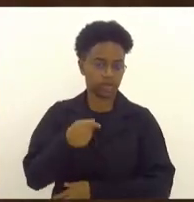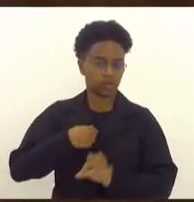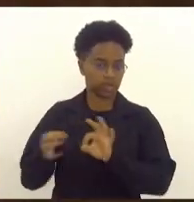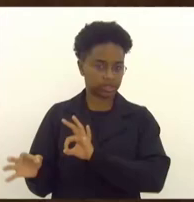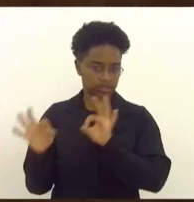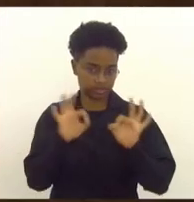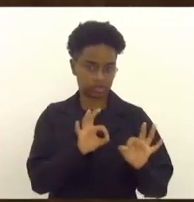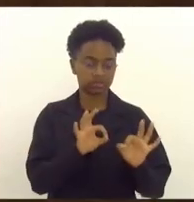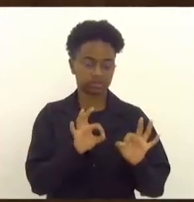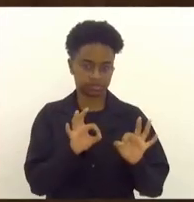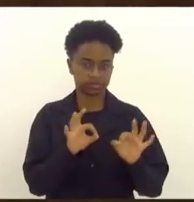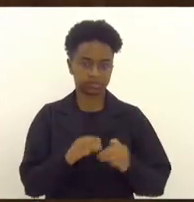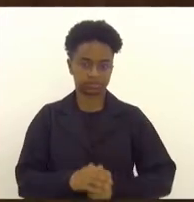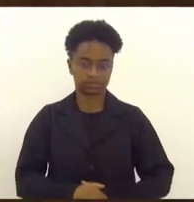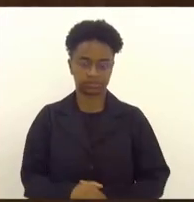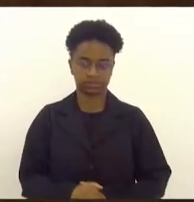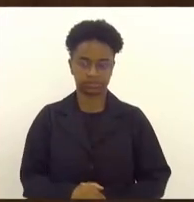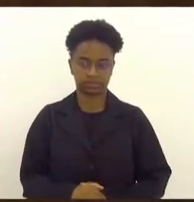ouvindo